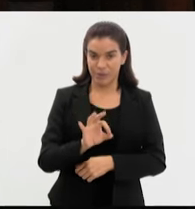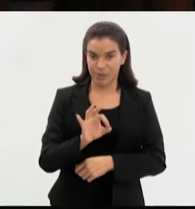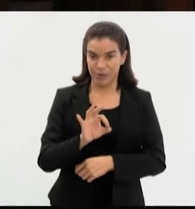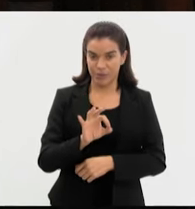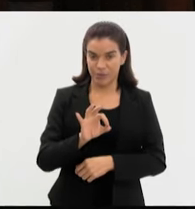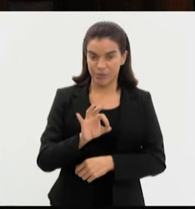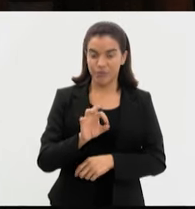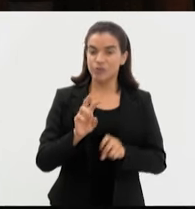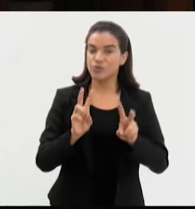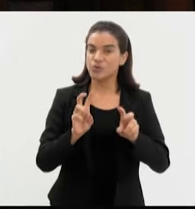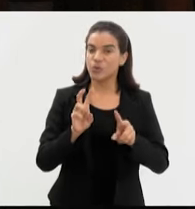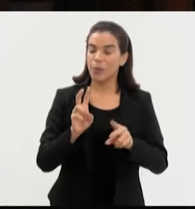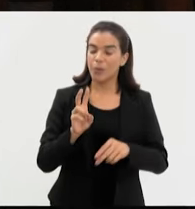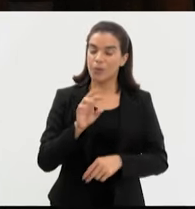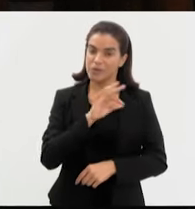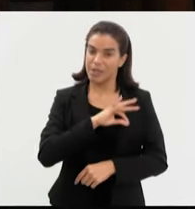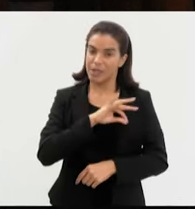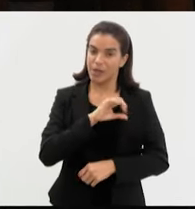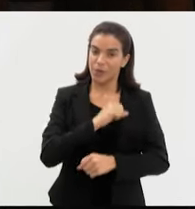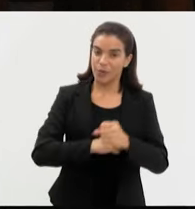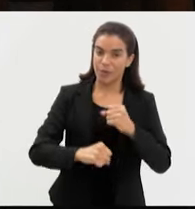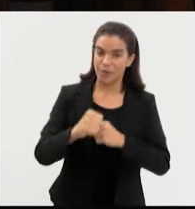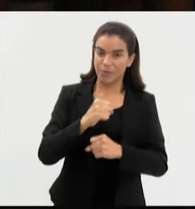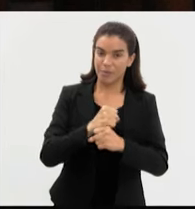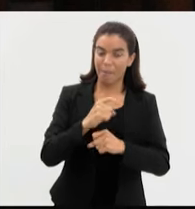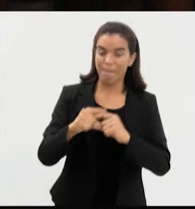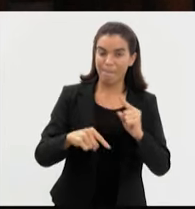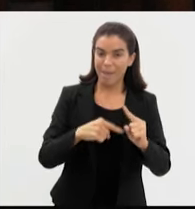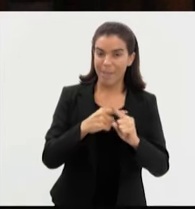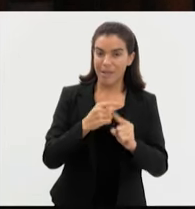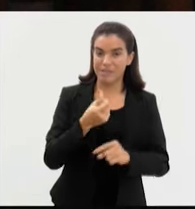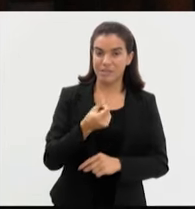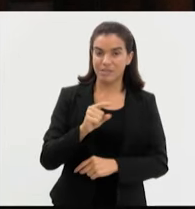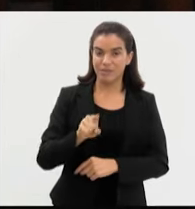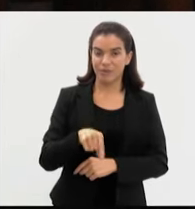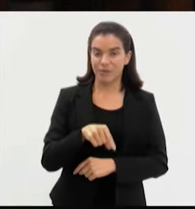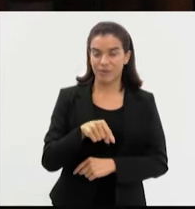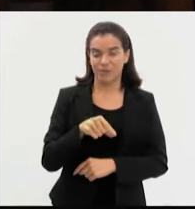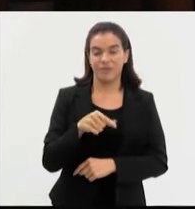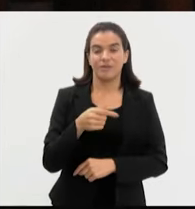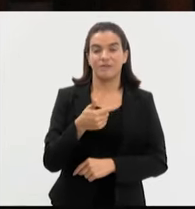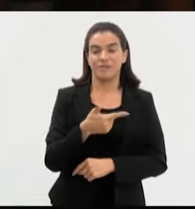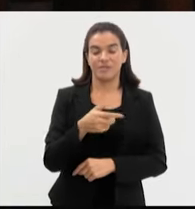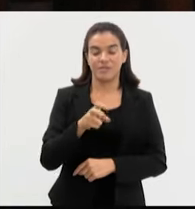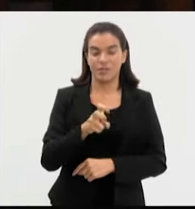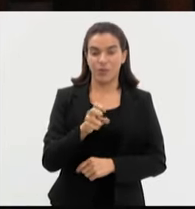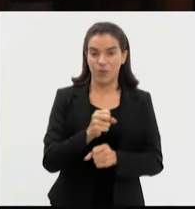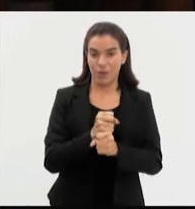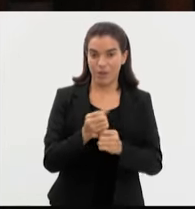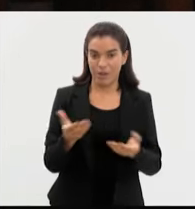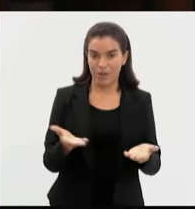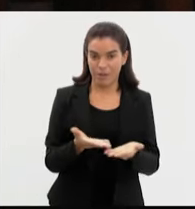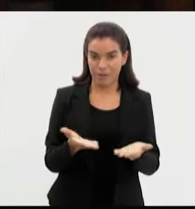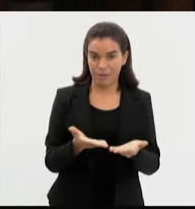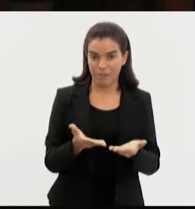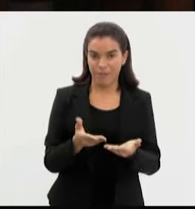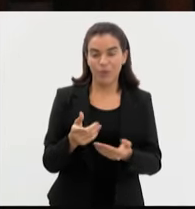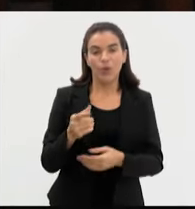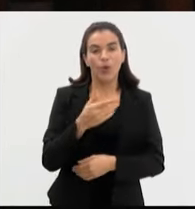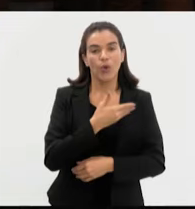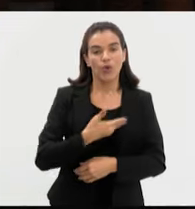passado e mais 6,5 desse ano o governador Cláudio Castro ele tem ciência dessa